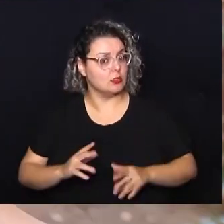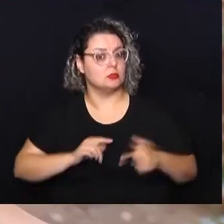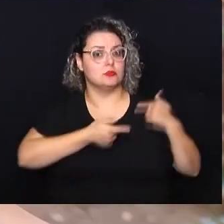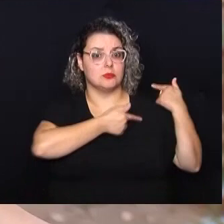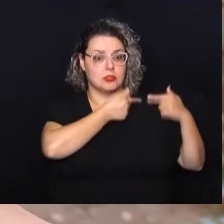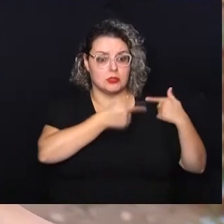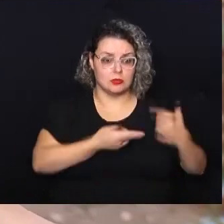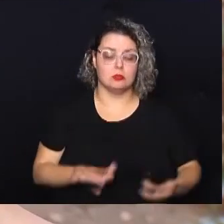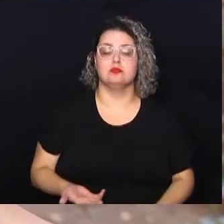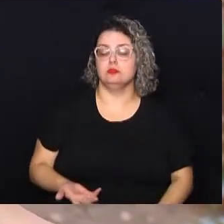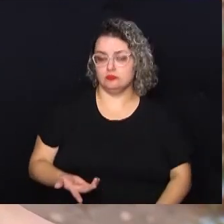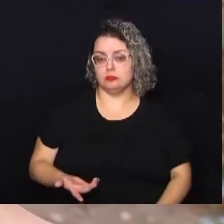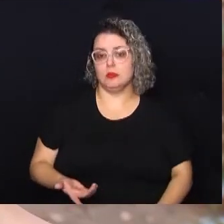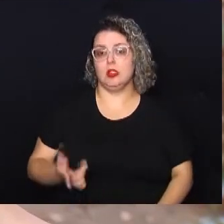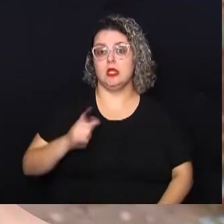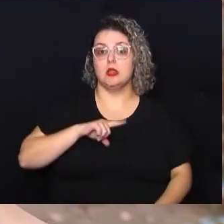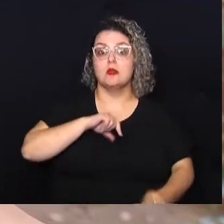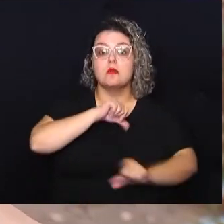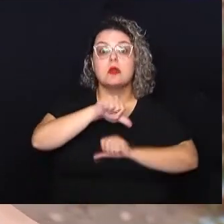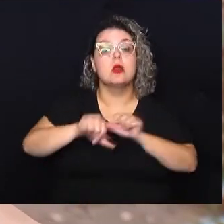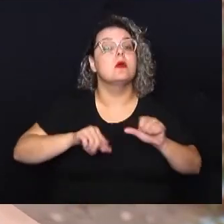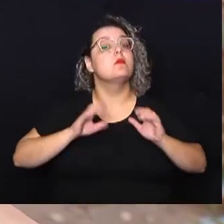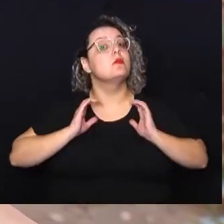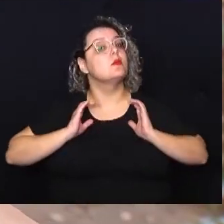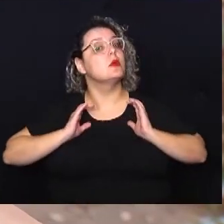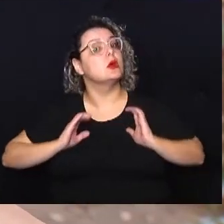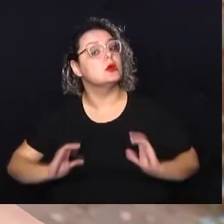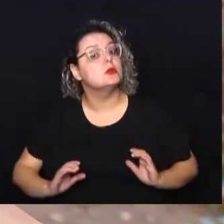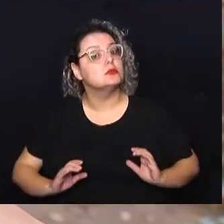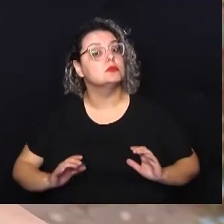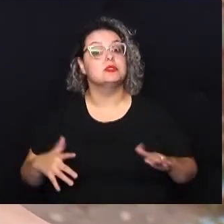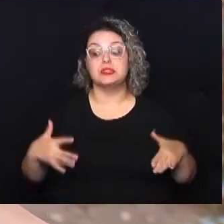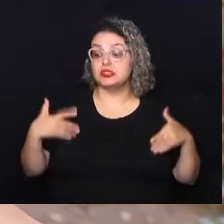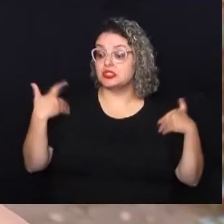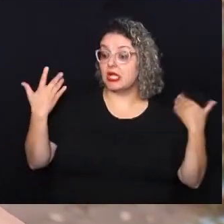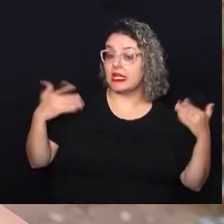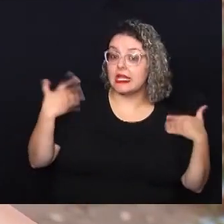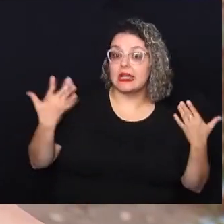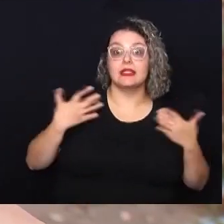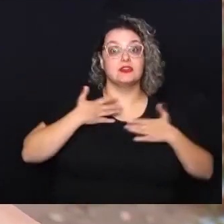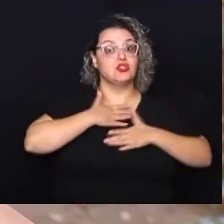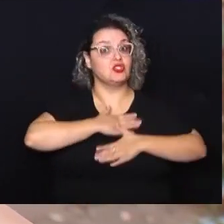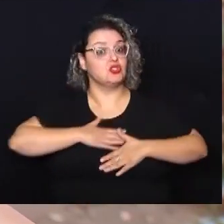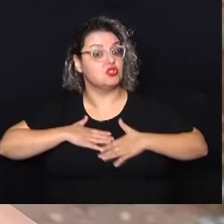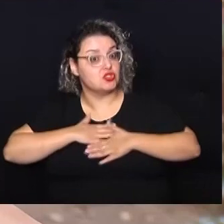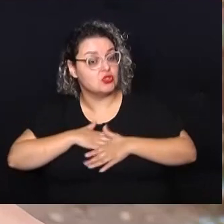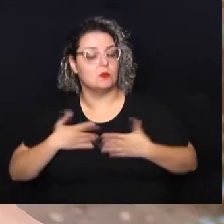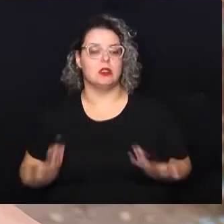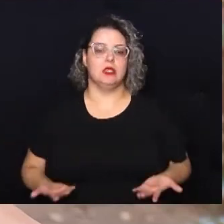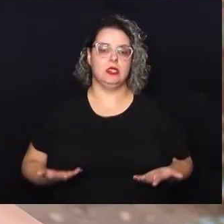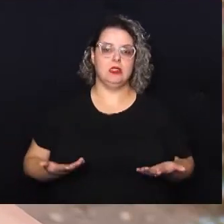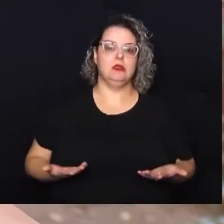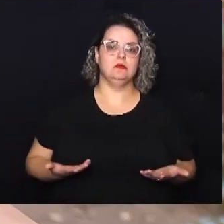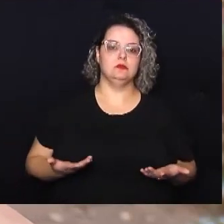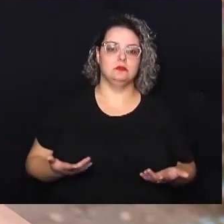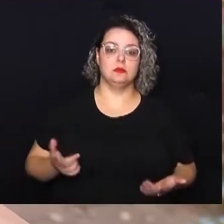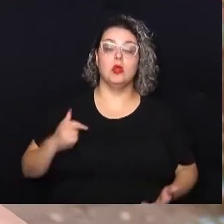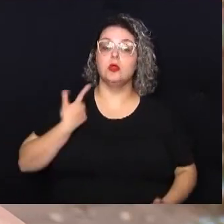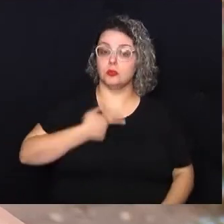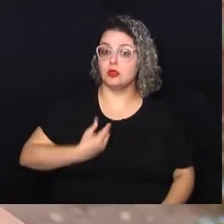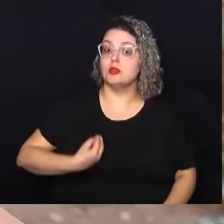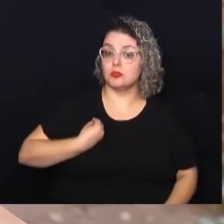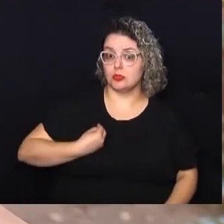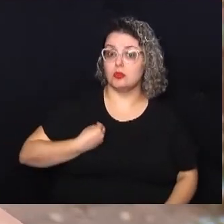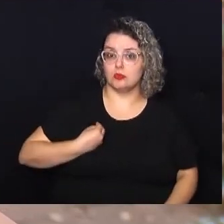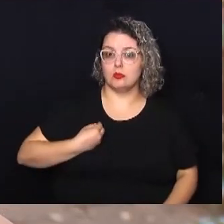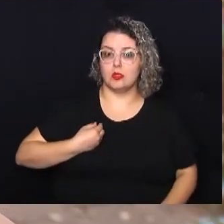tradições. Trouxe uma mudança de comportamento no sentido de alegria, de prazer, de satisfação. Nós vivemos um período